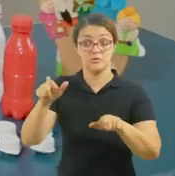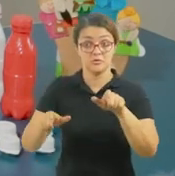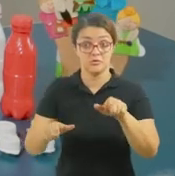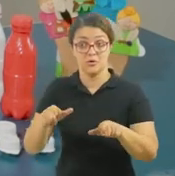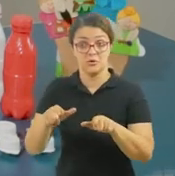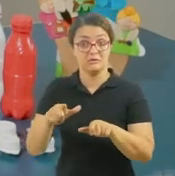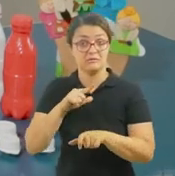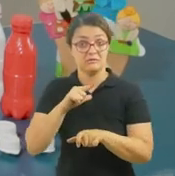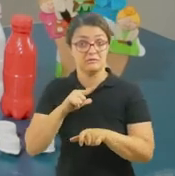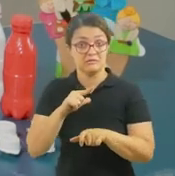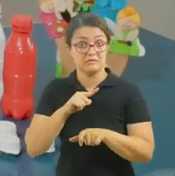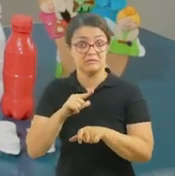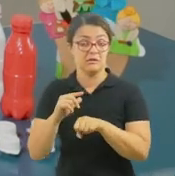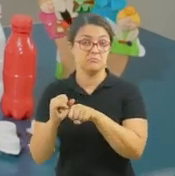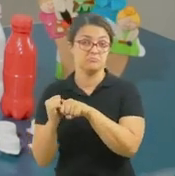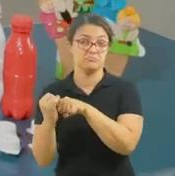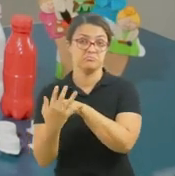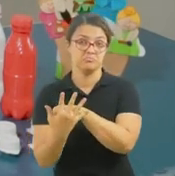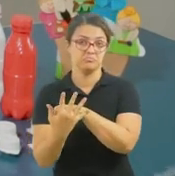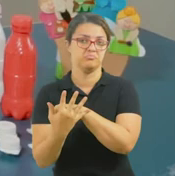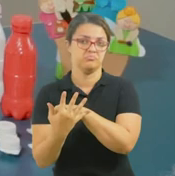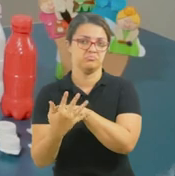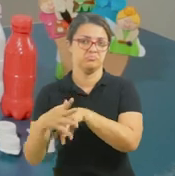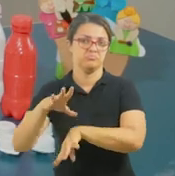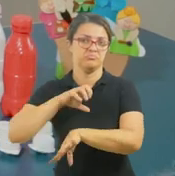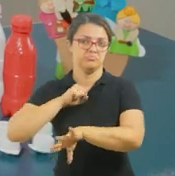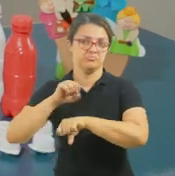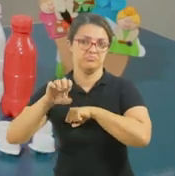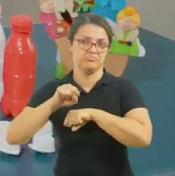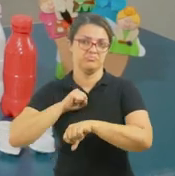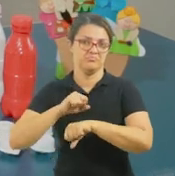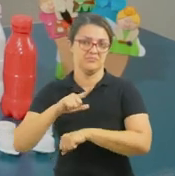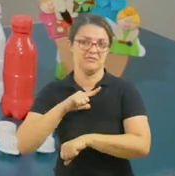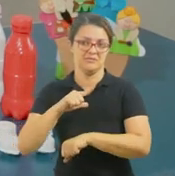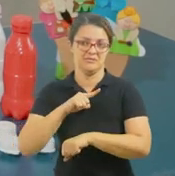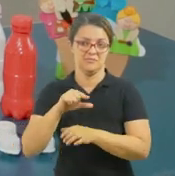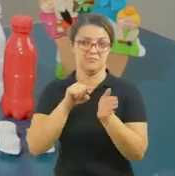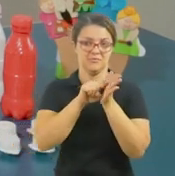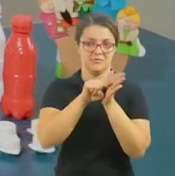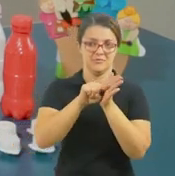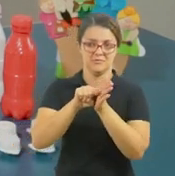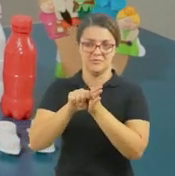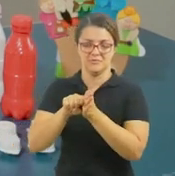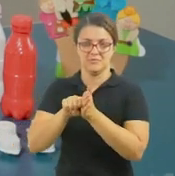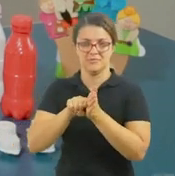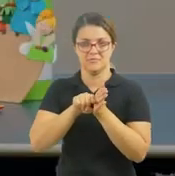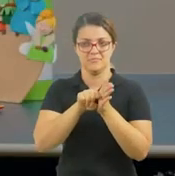com Covid-19 de acordo com essa atividade 1 do cientista, tá bom?